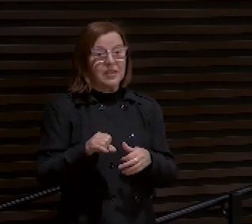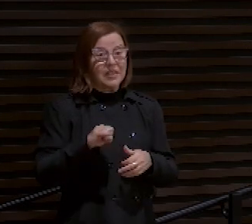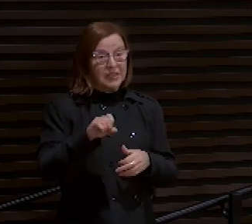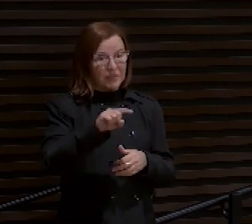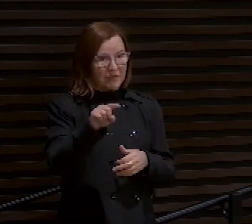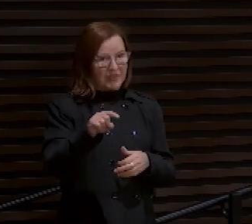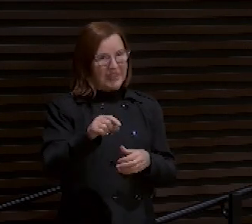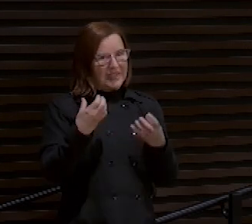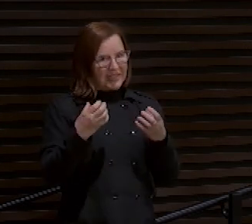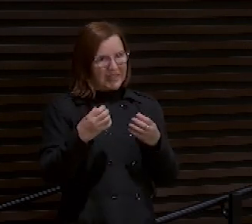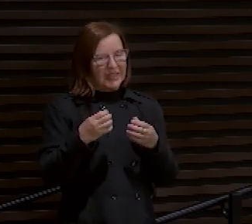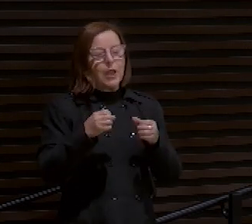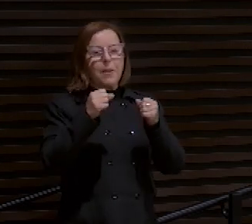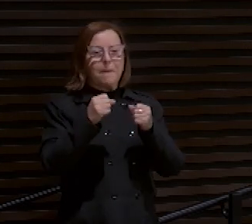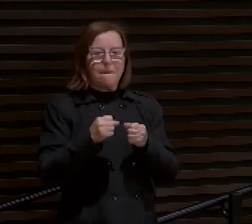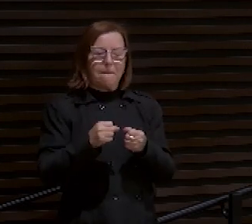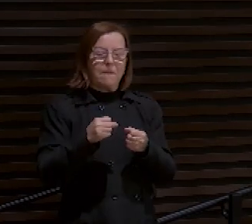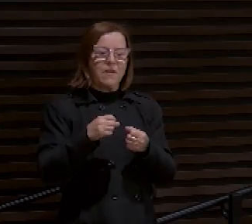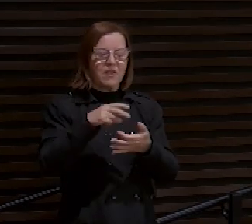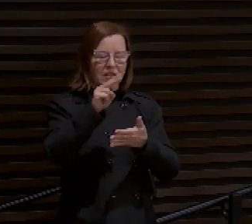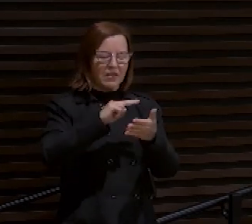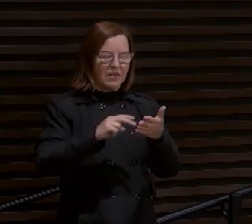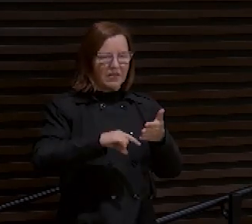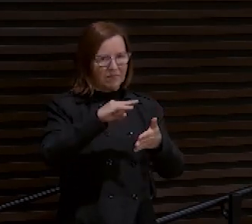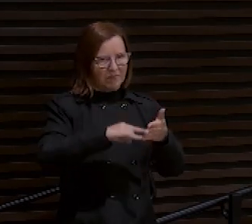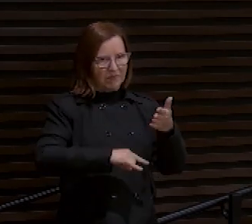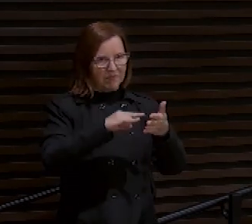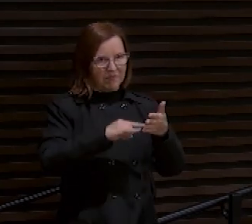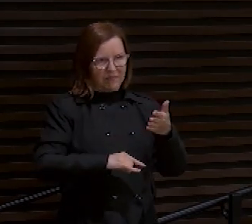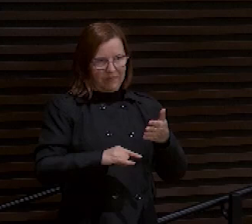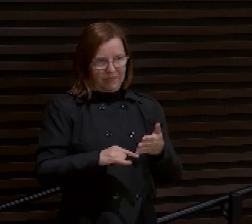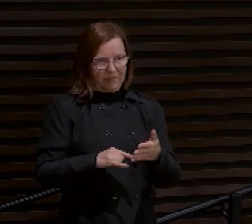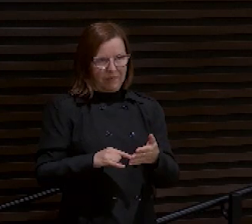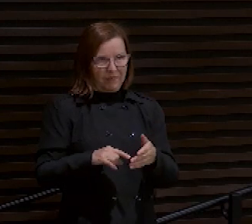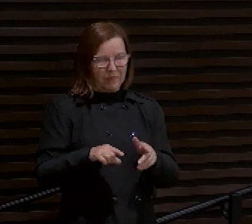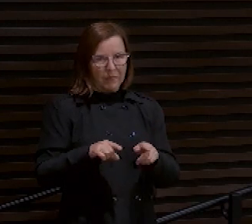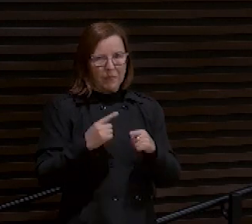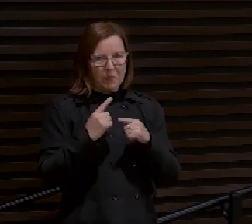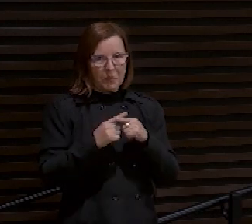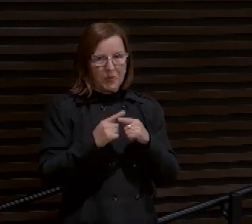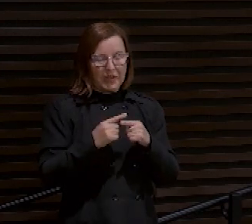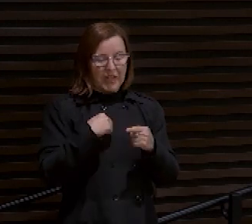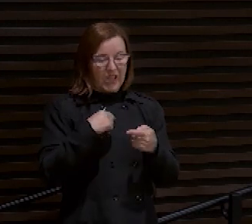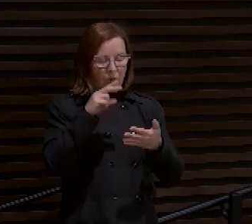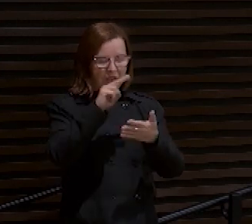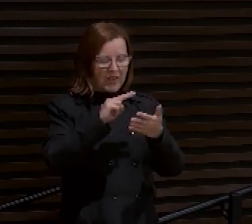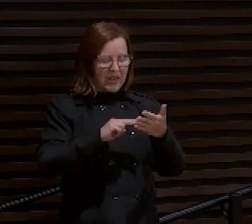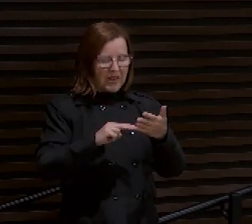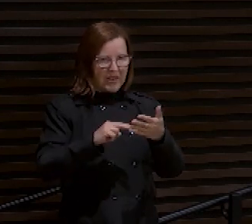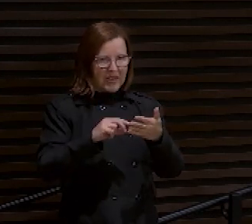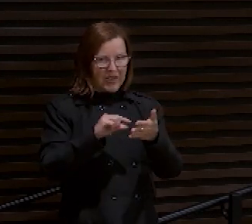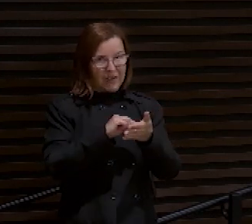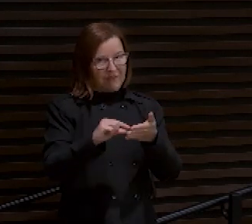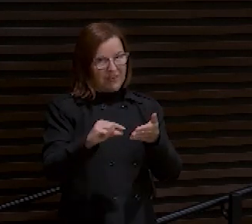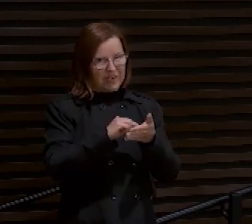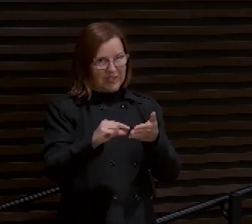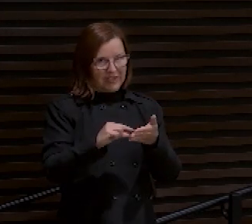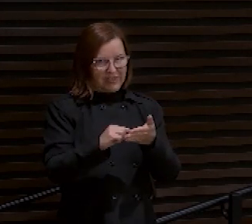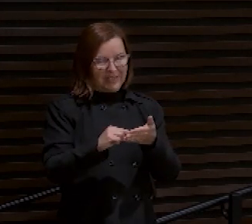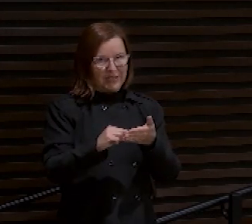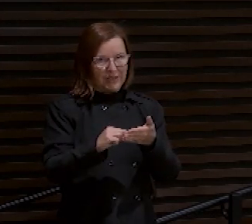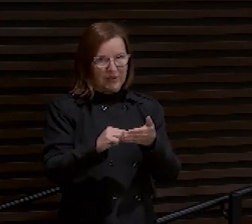os versículos que nós vamos ler juntos estão na ordem do boletim. Então, ali acho que vai ser até mais fácil de você achar para a gente ler